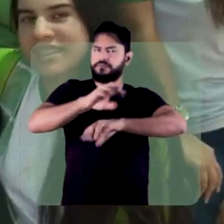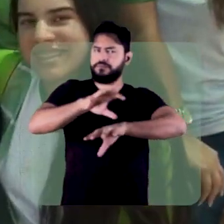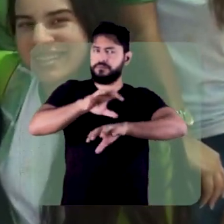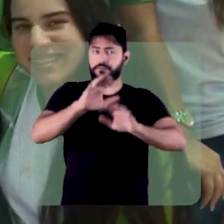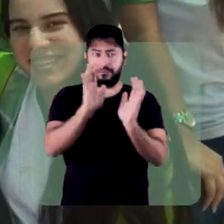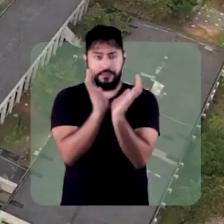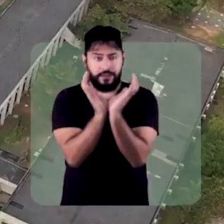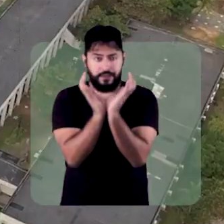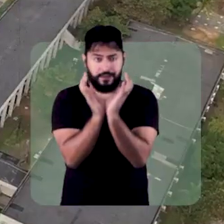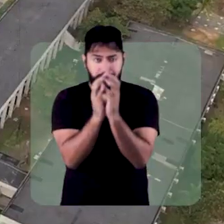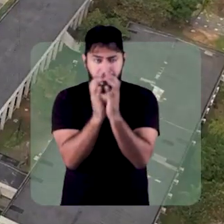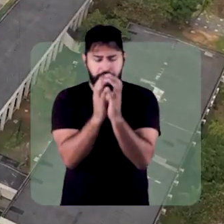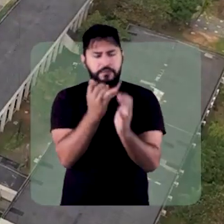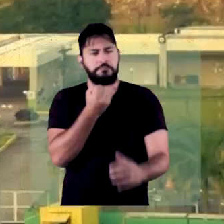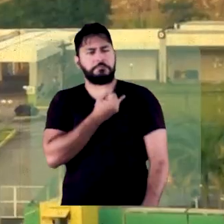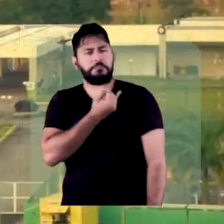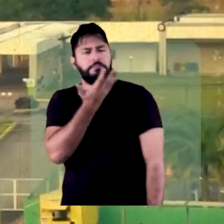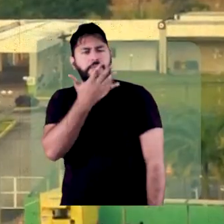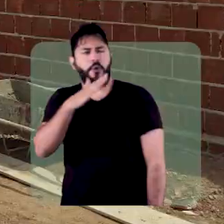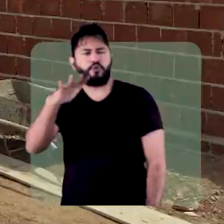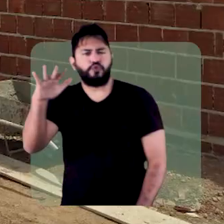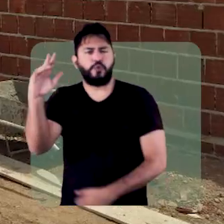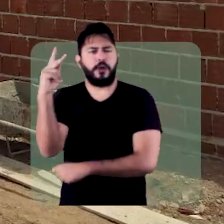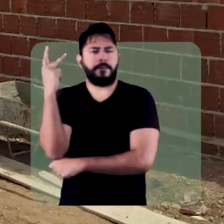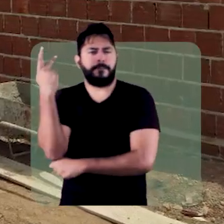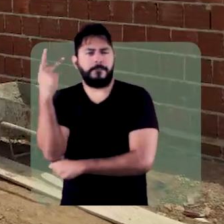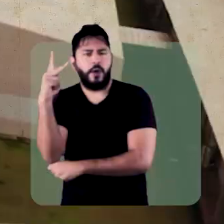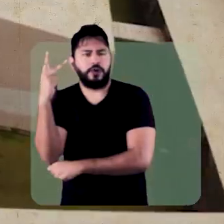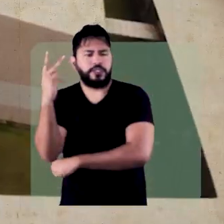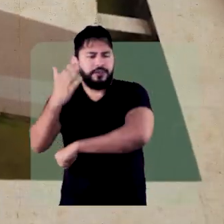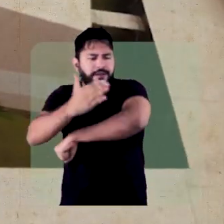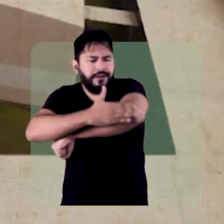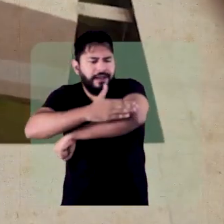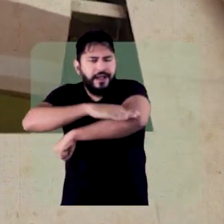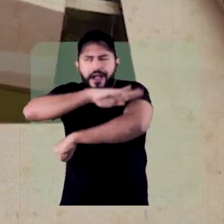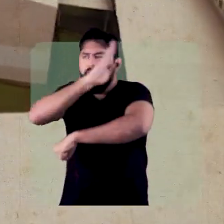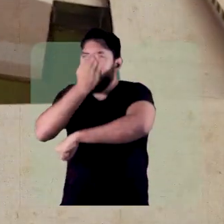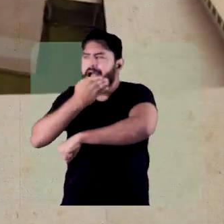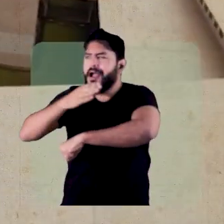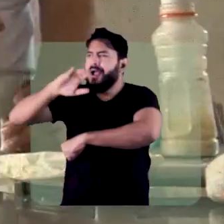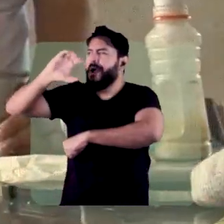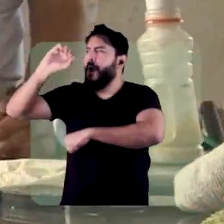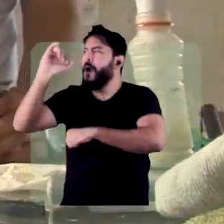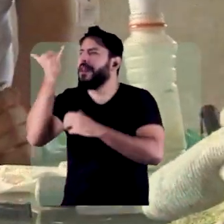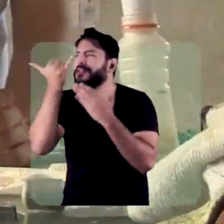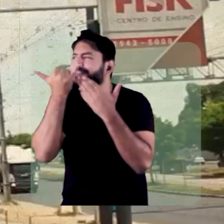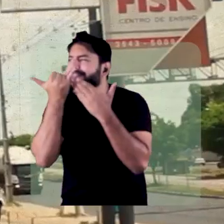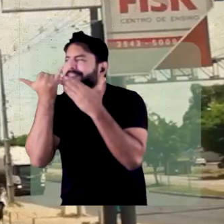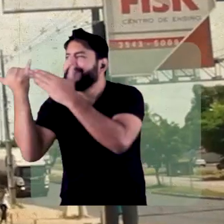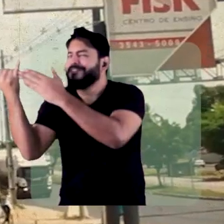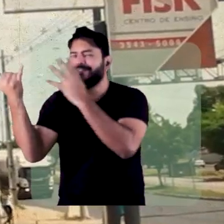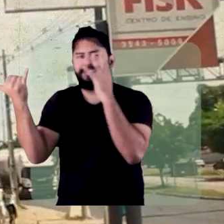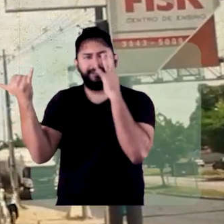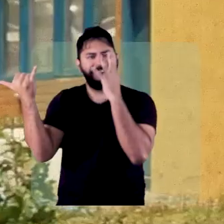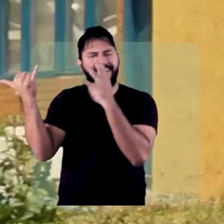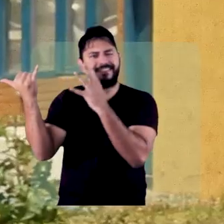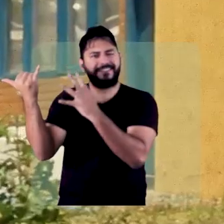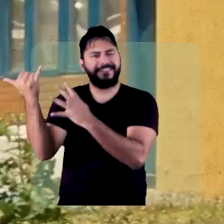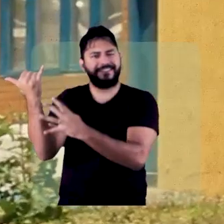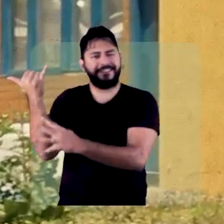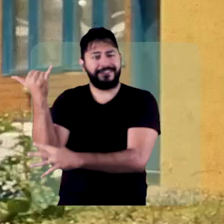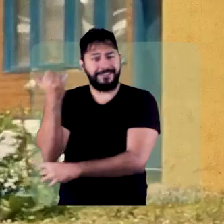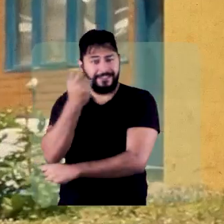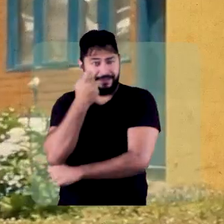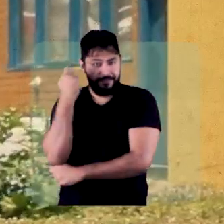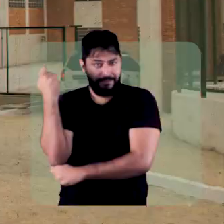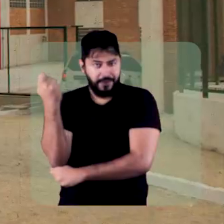educação. Recife, Pojuca, Paulista, Cabo de Santo Agostinho, Olinda, Igaraçu, preste